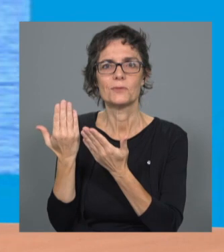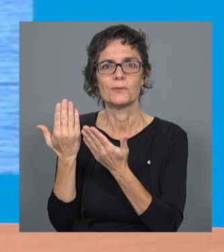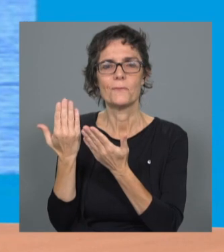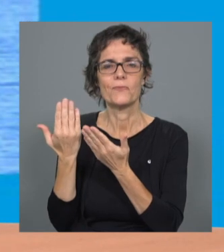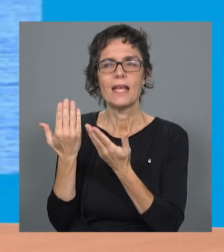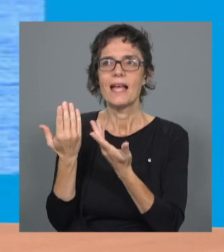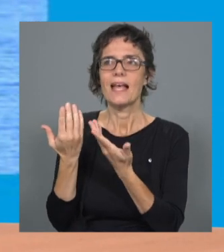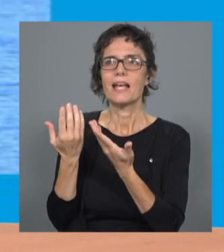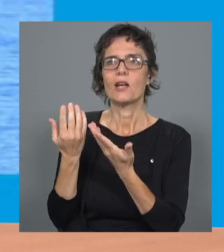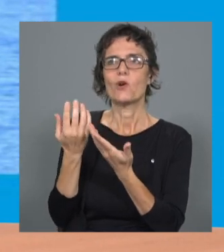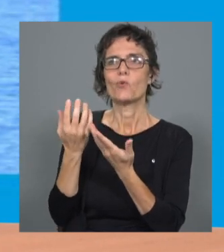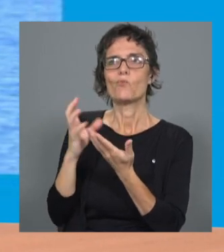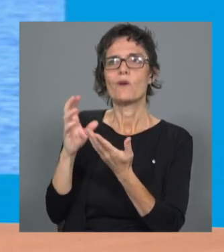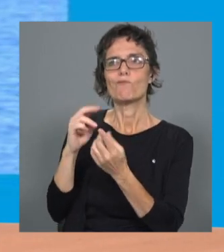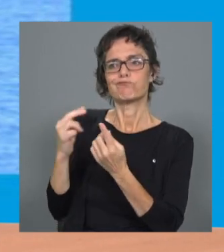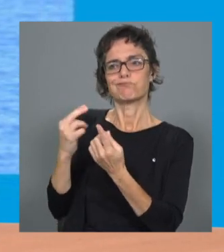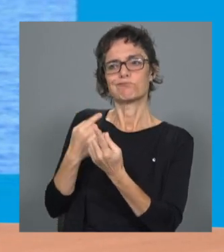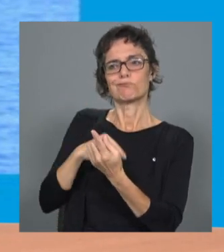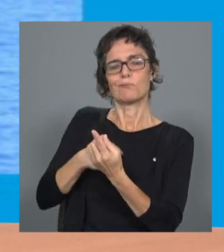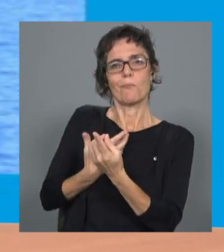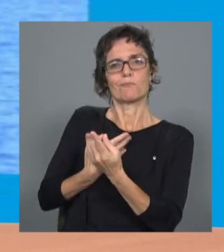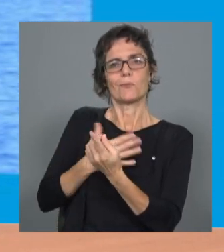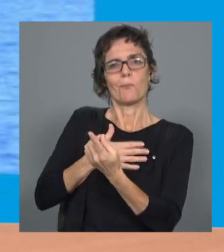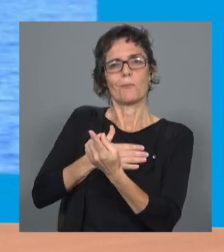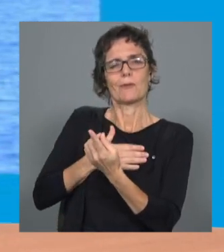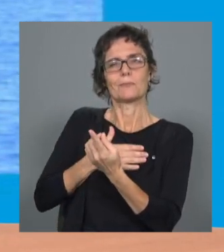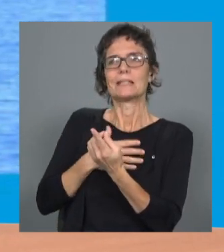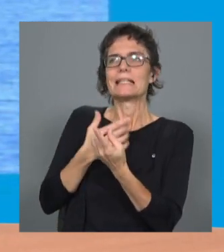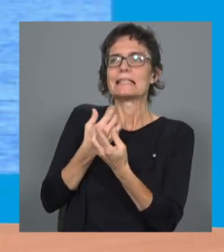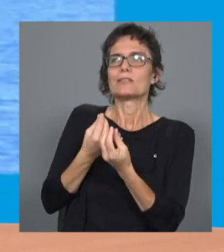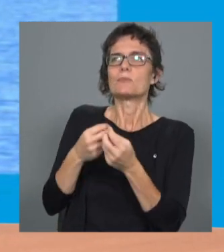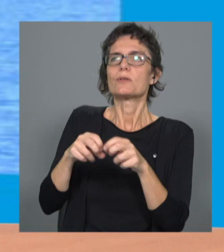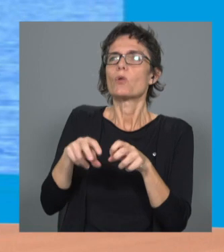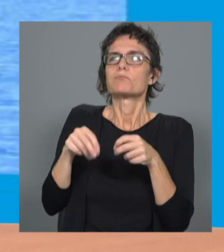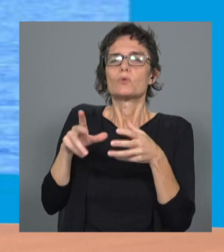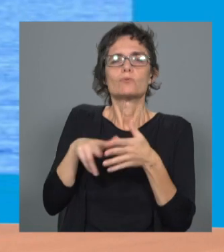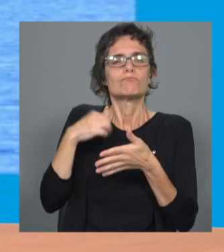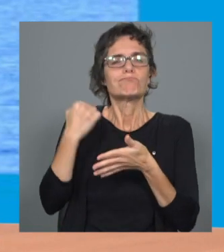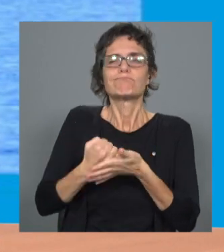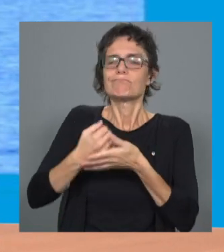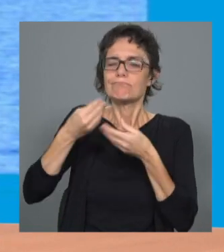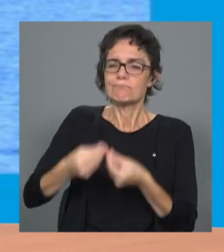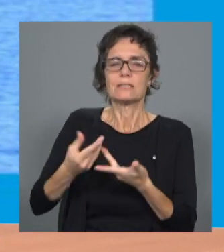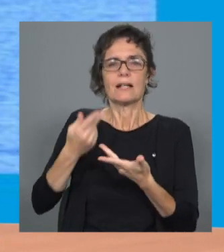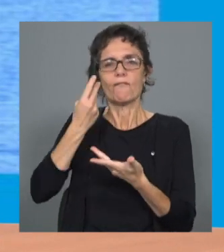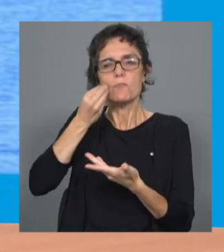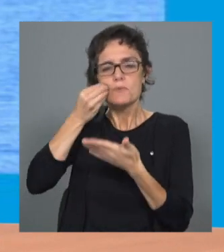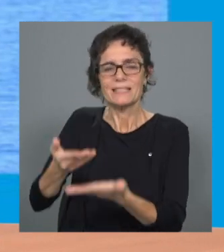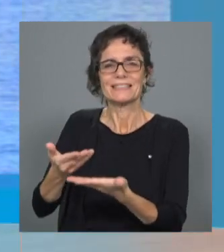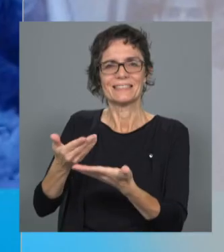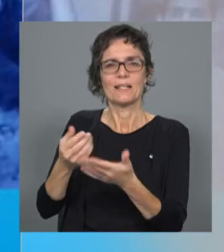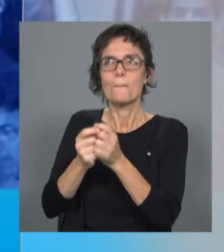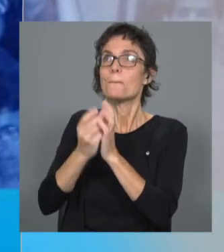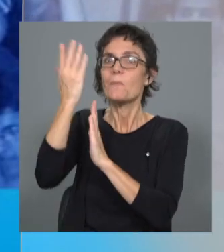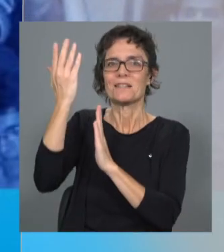mais pessoal, digamos assim, mais de concretude naquilo que é a nossa vida cristã. E essa